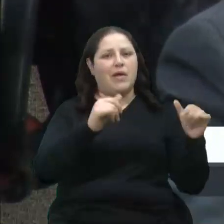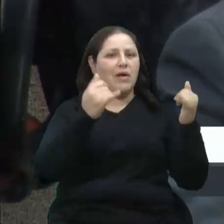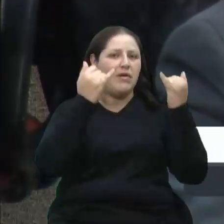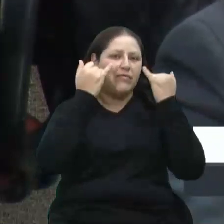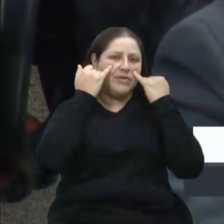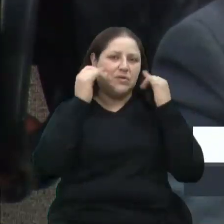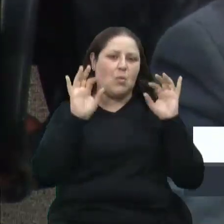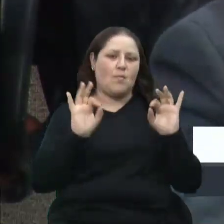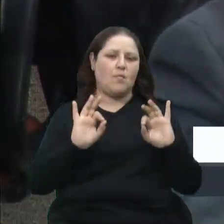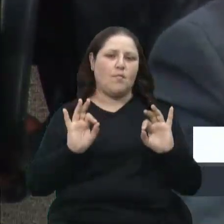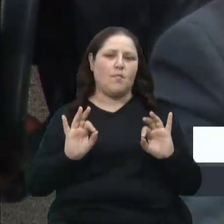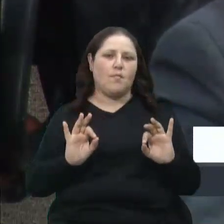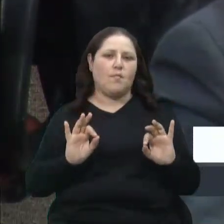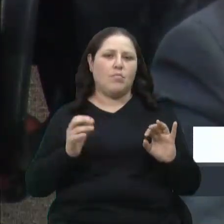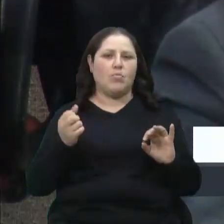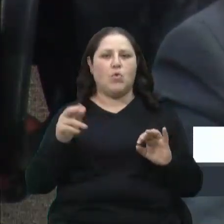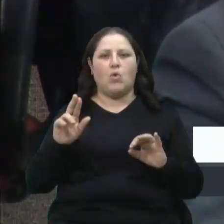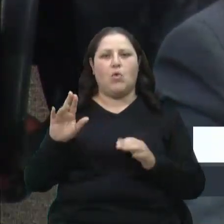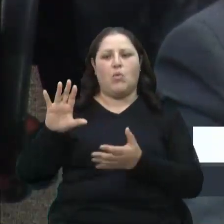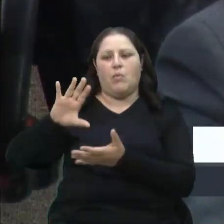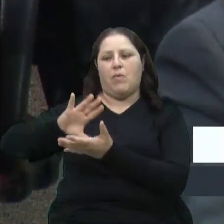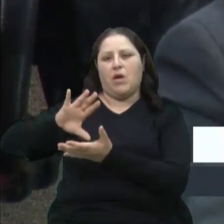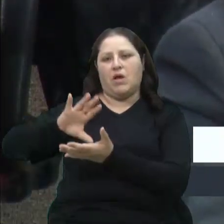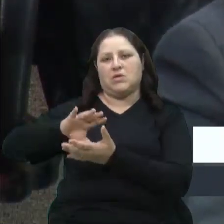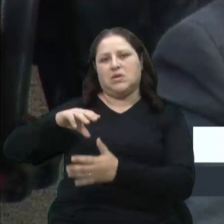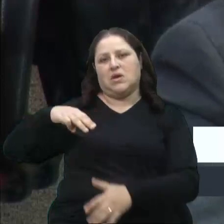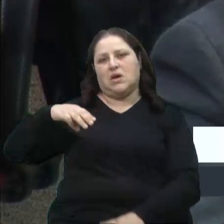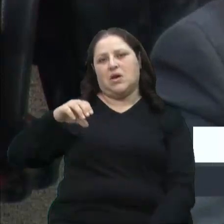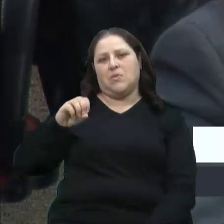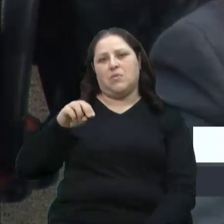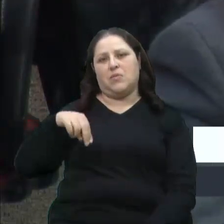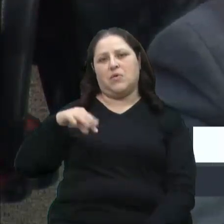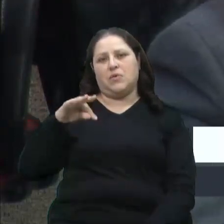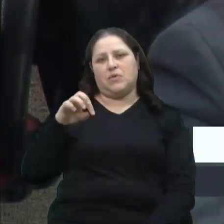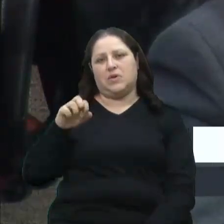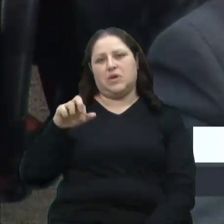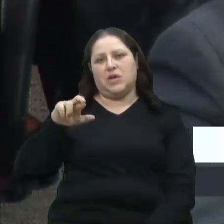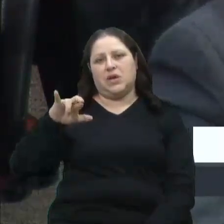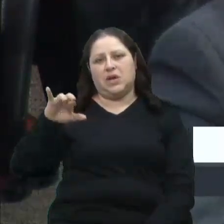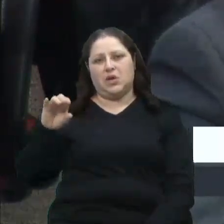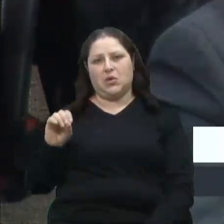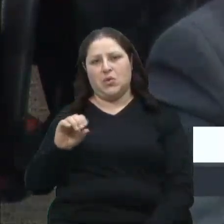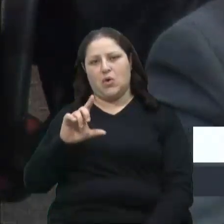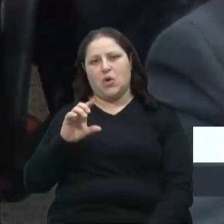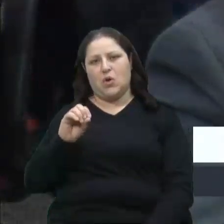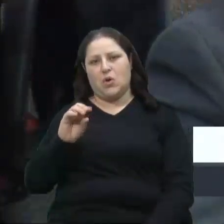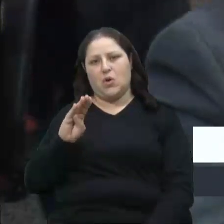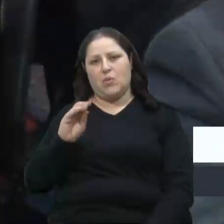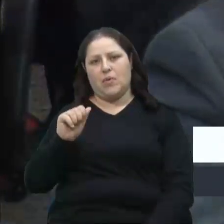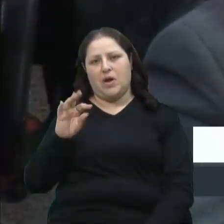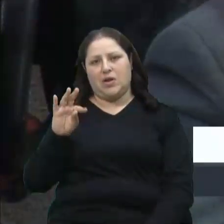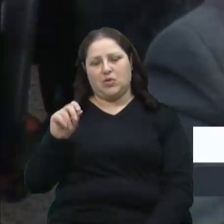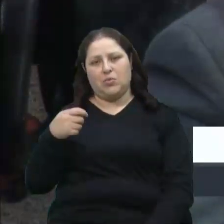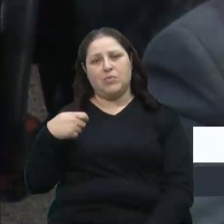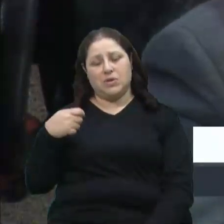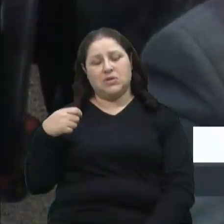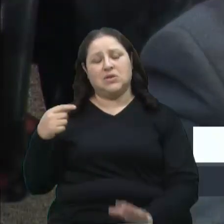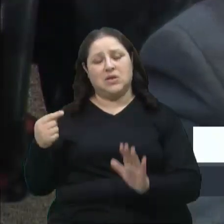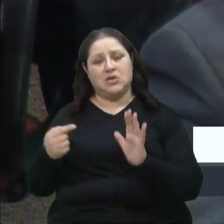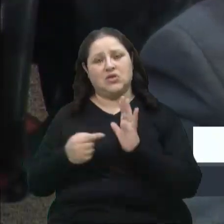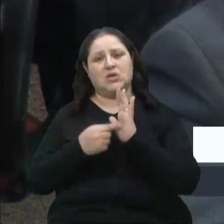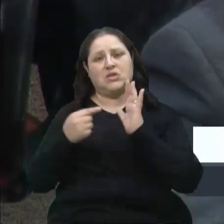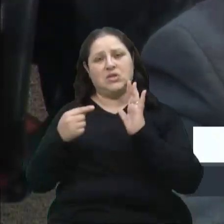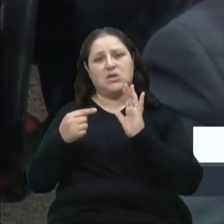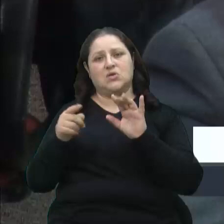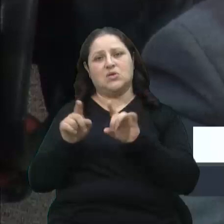Parque dos Macaquinhos, ou na Praça Monteiro Lobato, né? Então, a gente colocar essas indicações também, além dessas melhorias, como